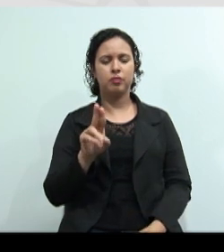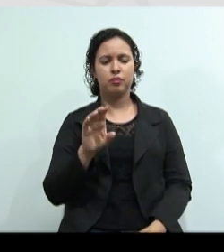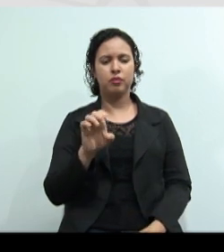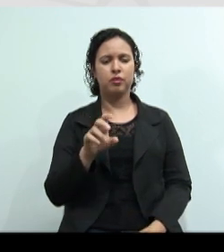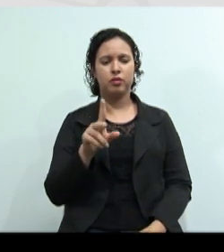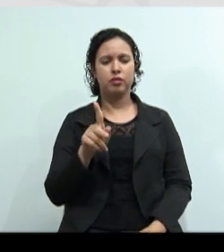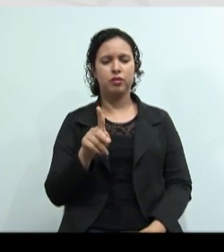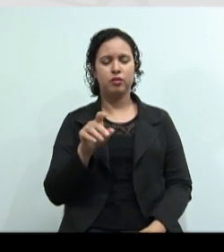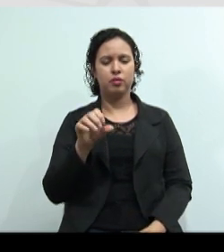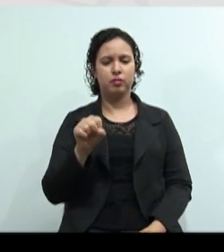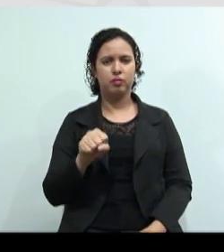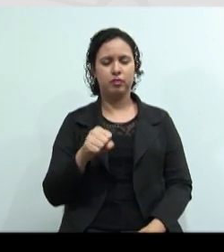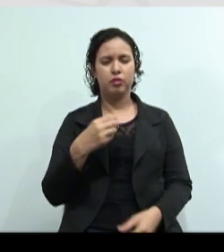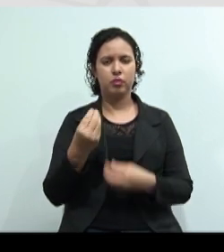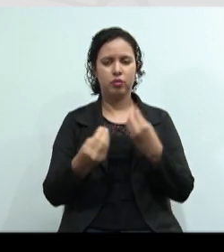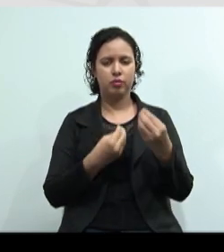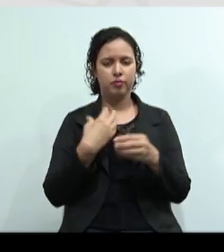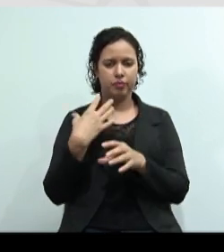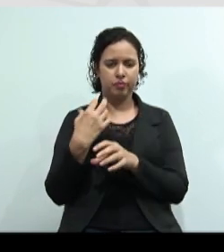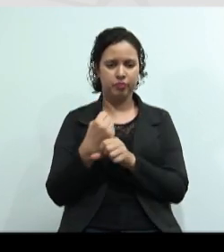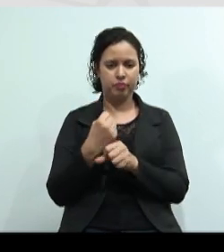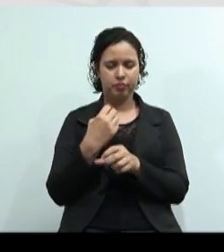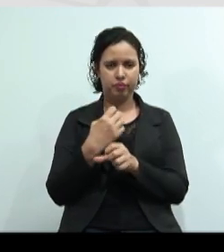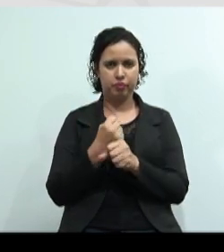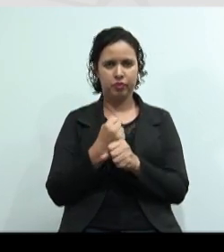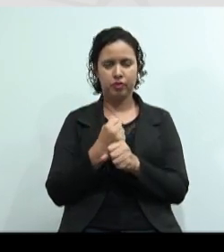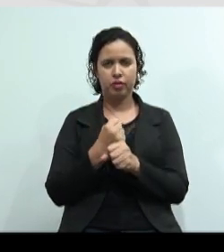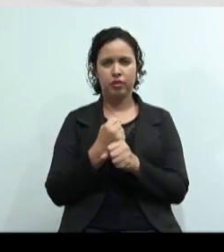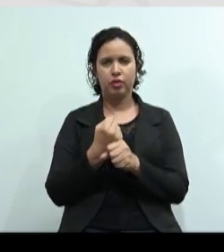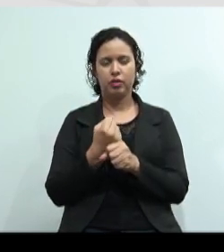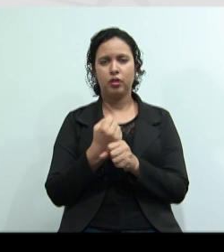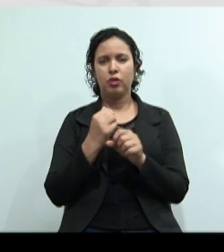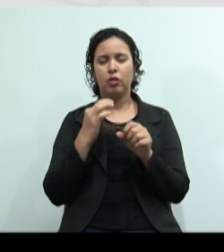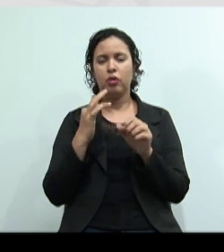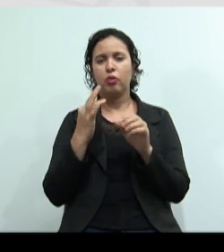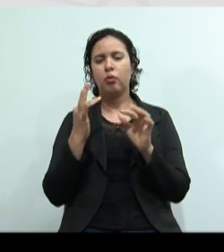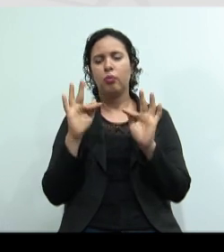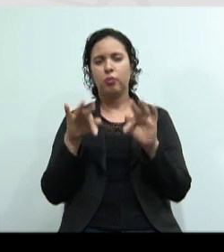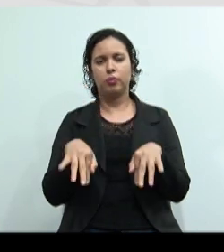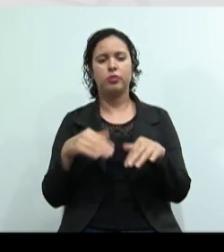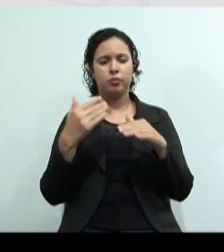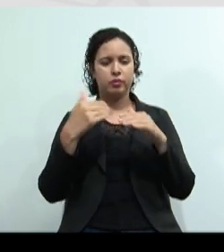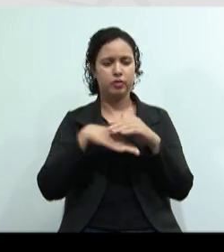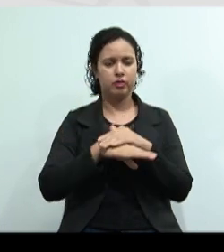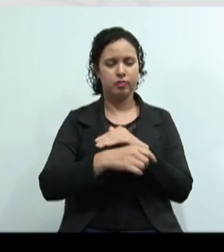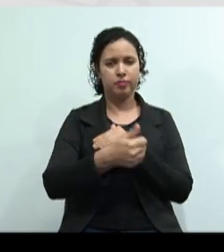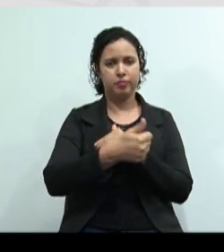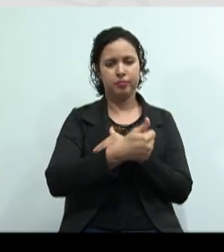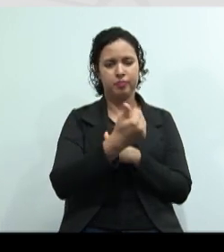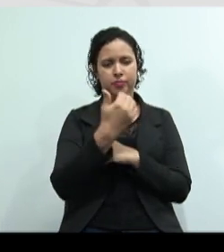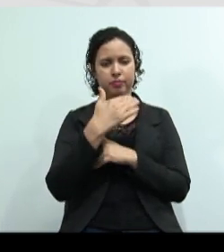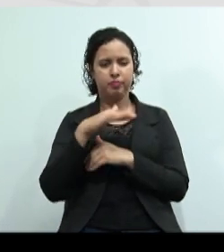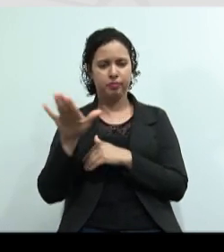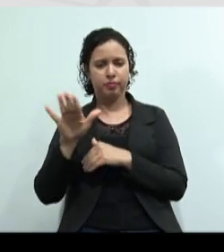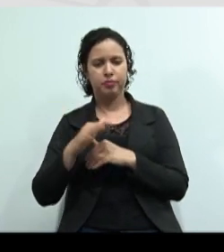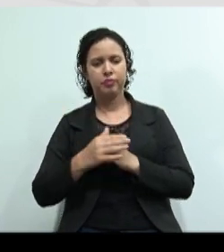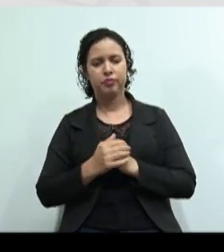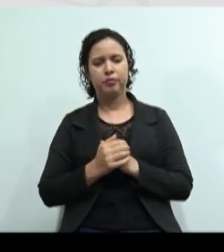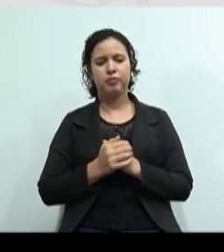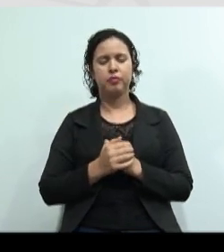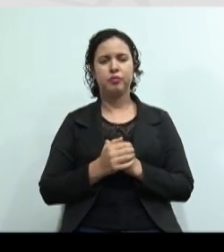EPS, como que eu vou calcular? Então, o EPS é o último a entrar, primeiro a sair. Então, eu tive uma compra no